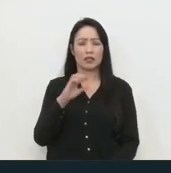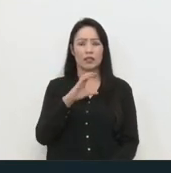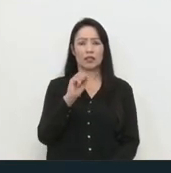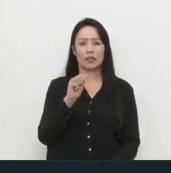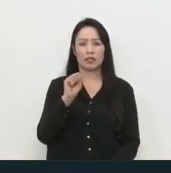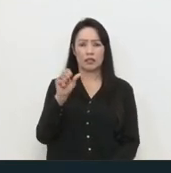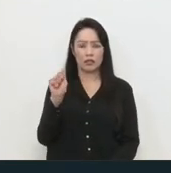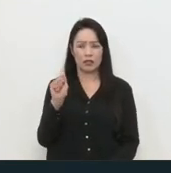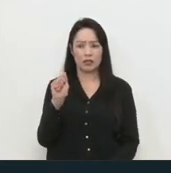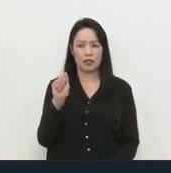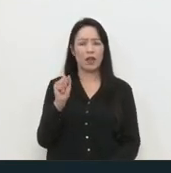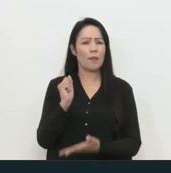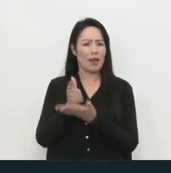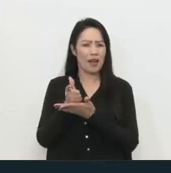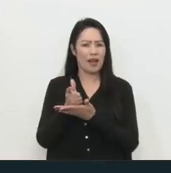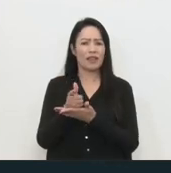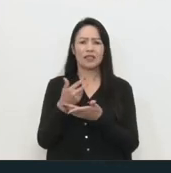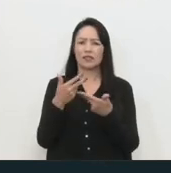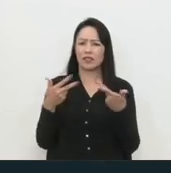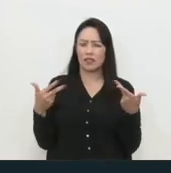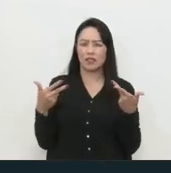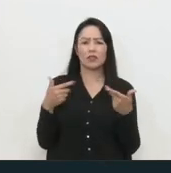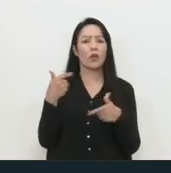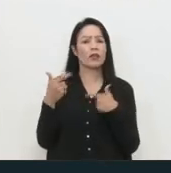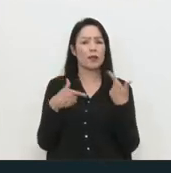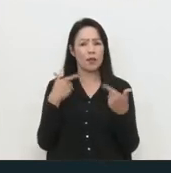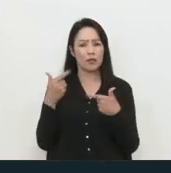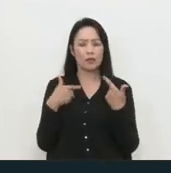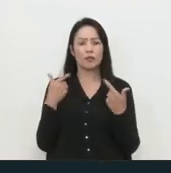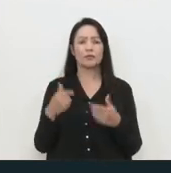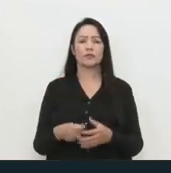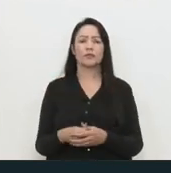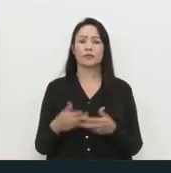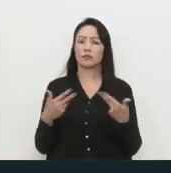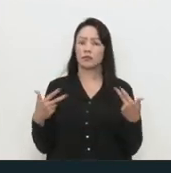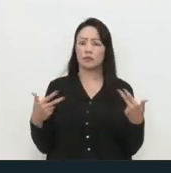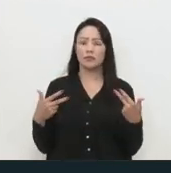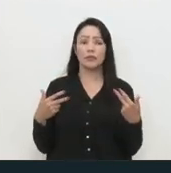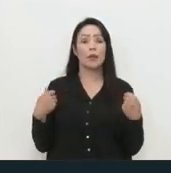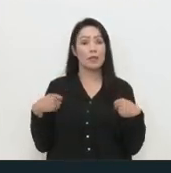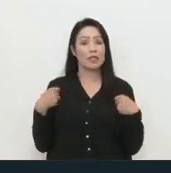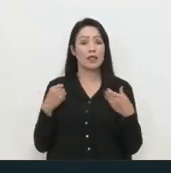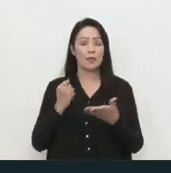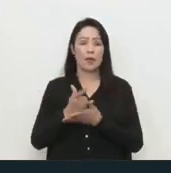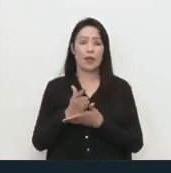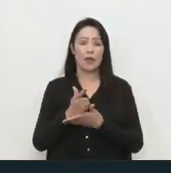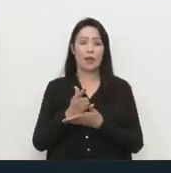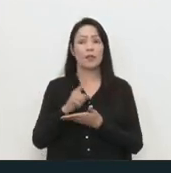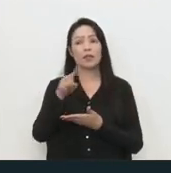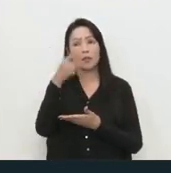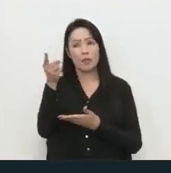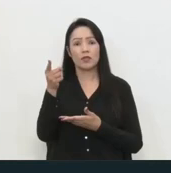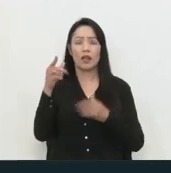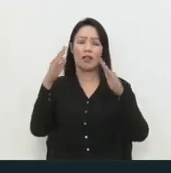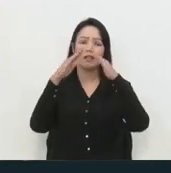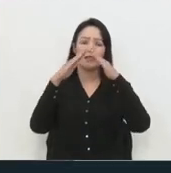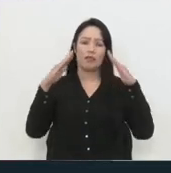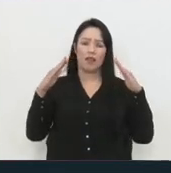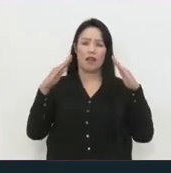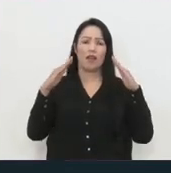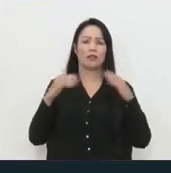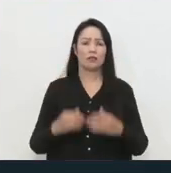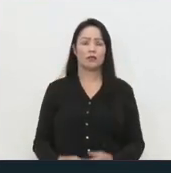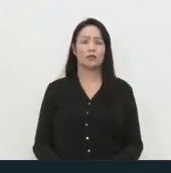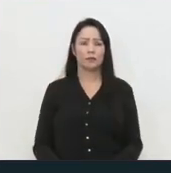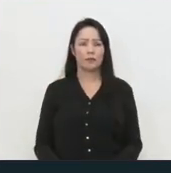pagar insumos trabalhadores o que tem que ser pago para pagar o telhado O telhado